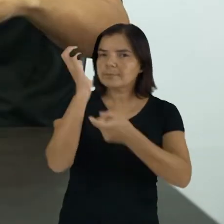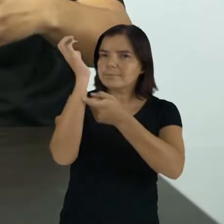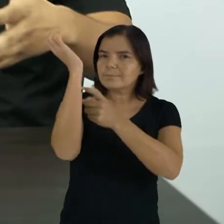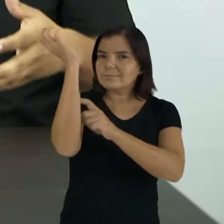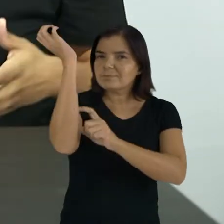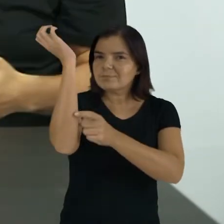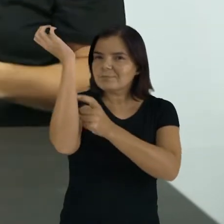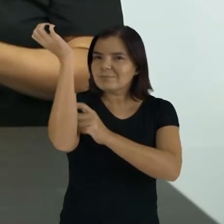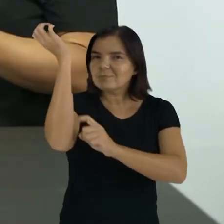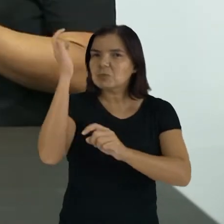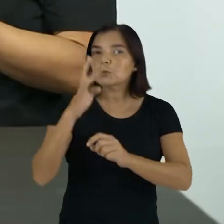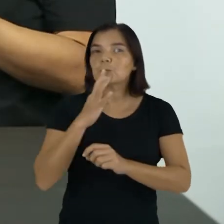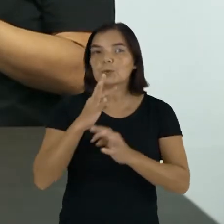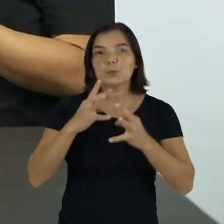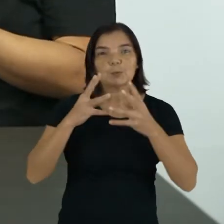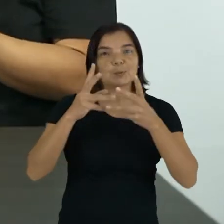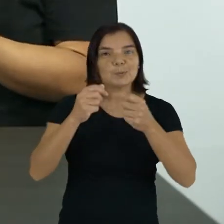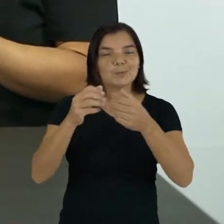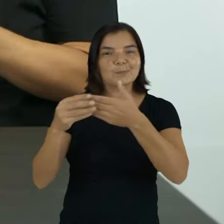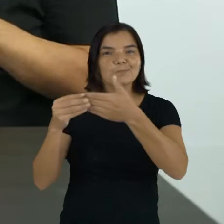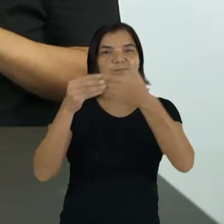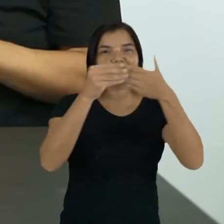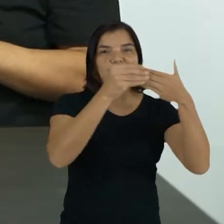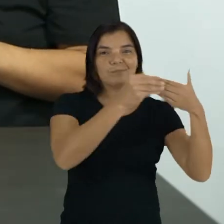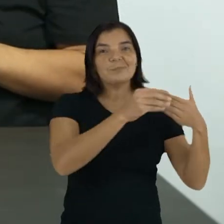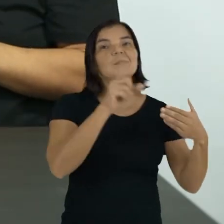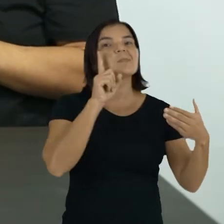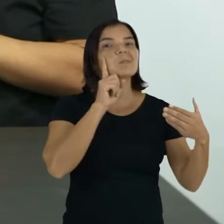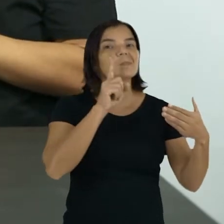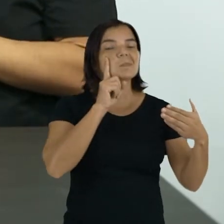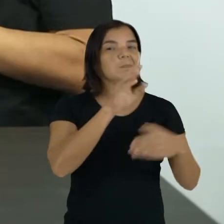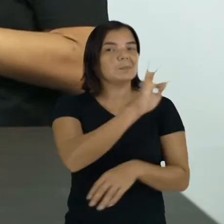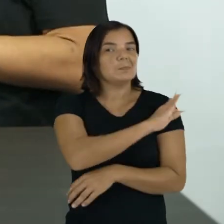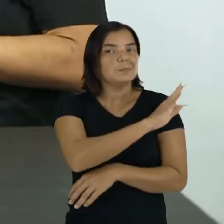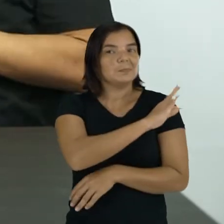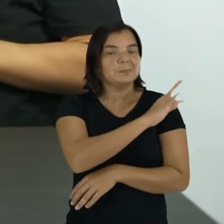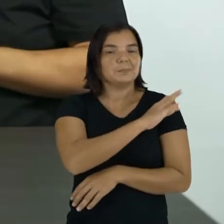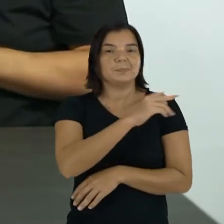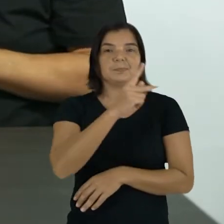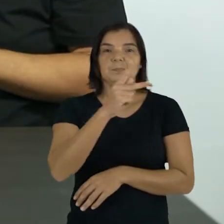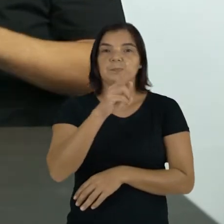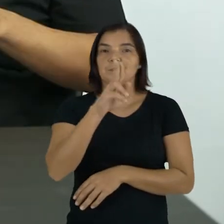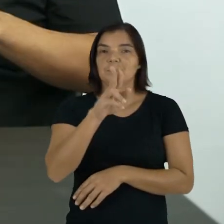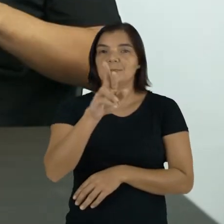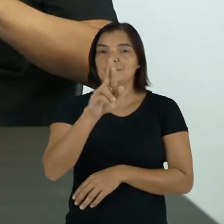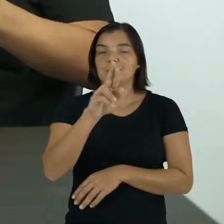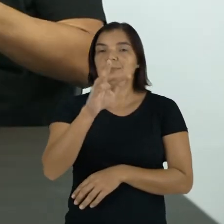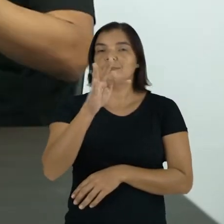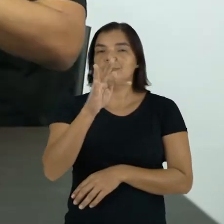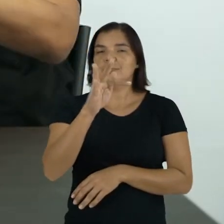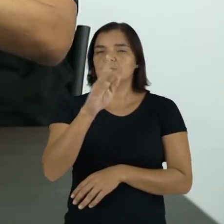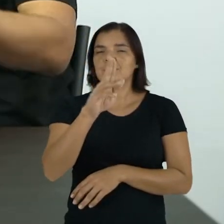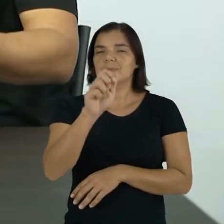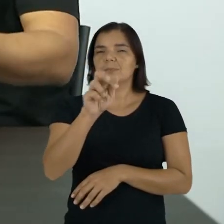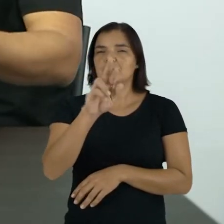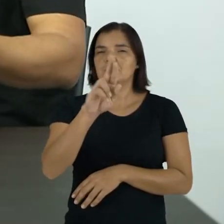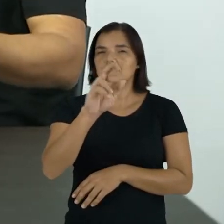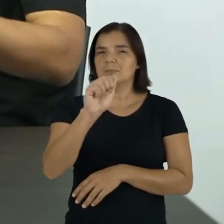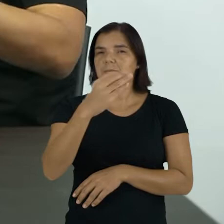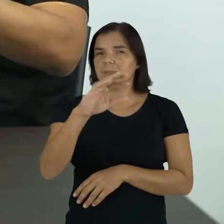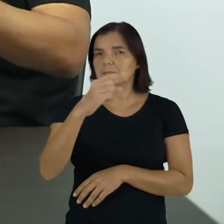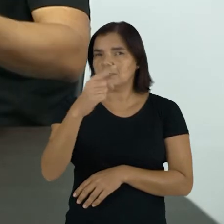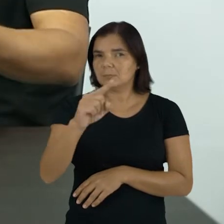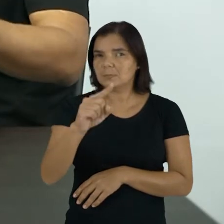conhece todos os seringais, leva para a Inglaterra uma técnica chamada de pulverização da borracha e torna a borracha mais